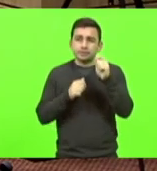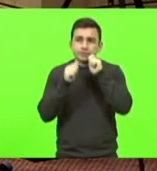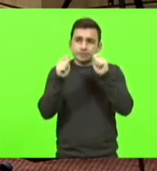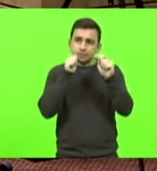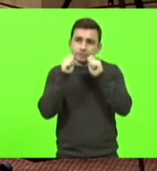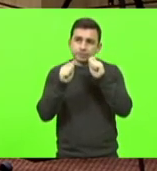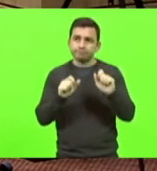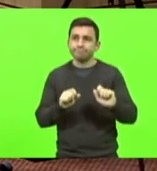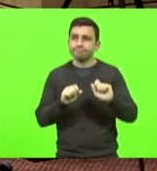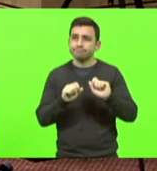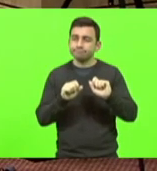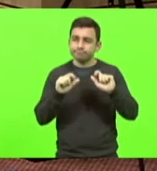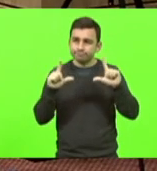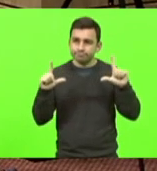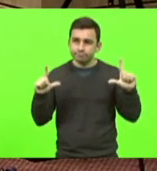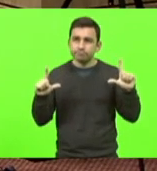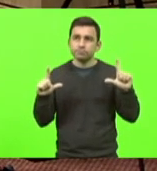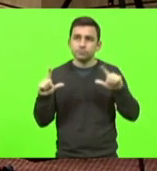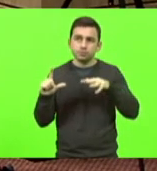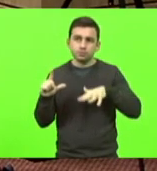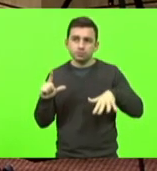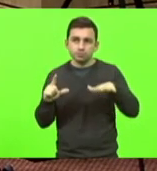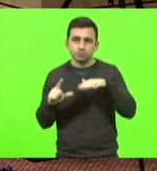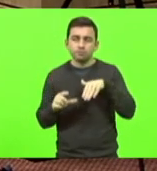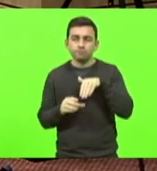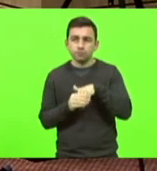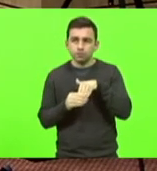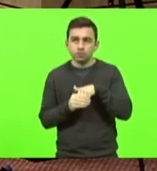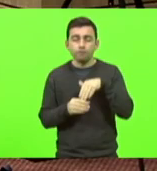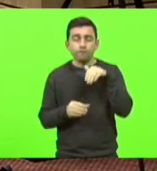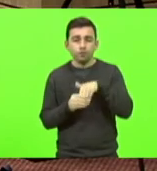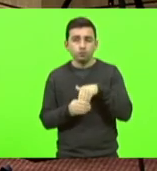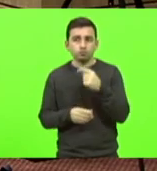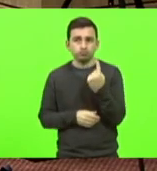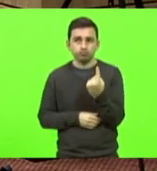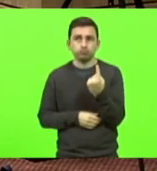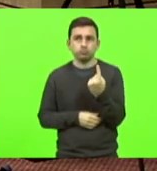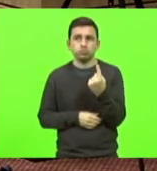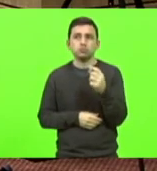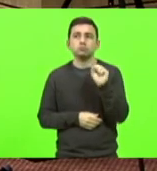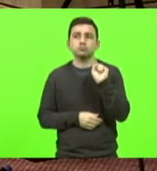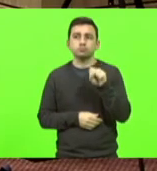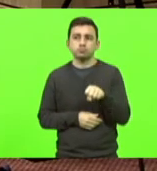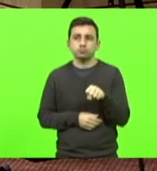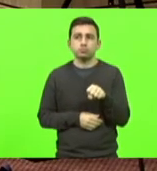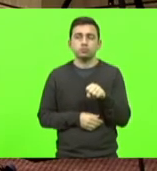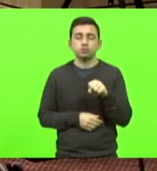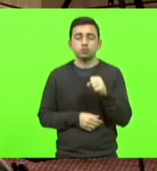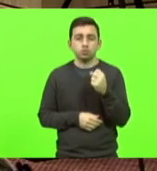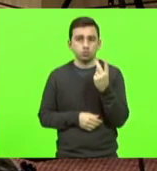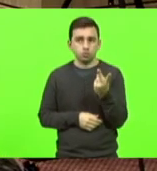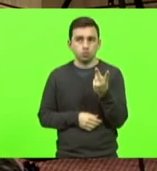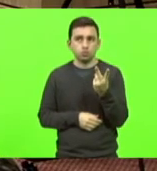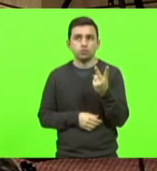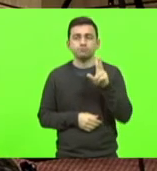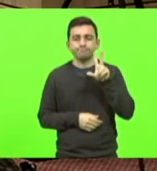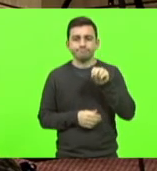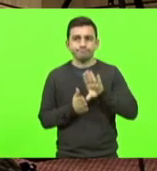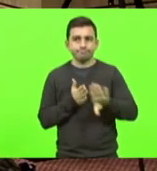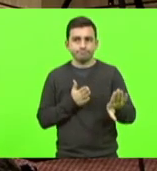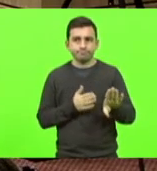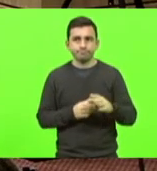para Constance as deputados possa exercer seu direito de voto em volta um voto a favor do requerimento que em volta dois a rejeitam